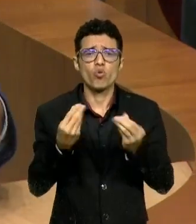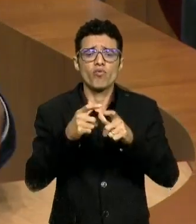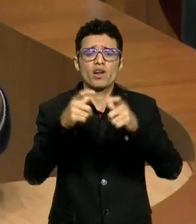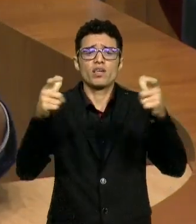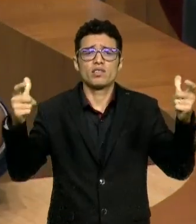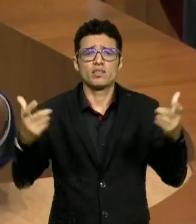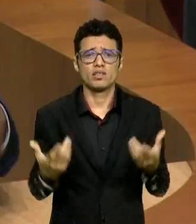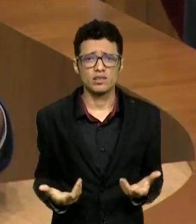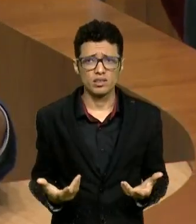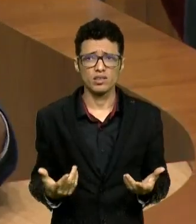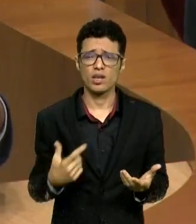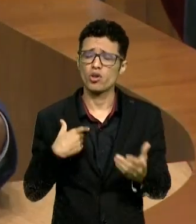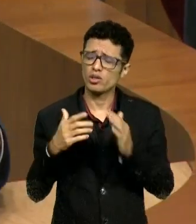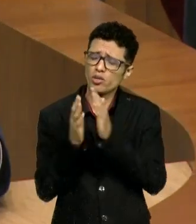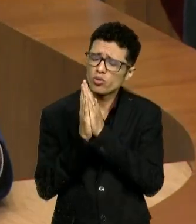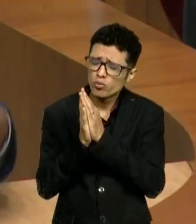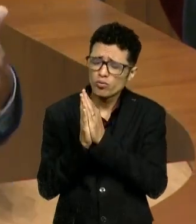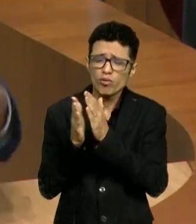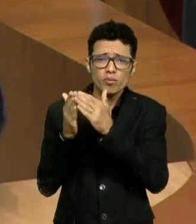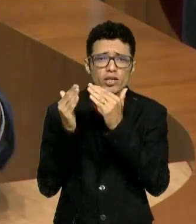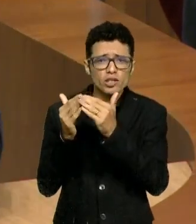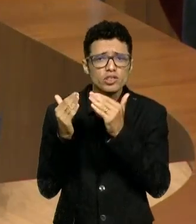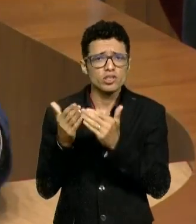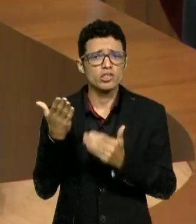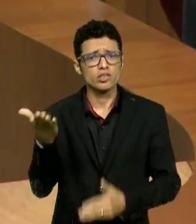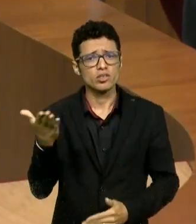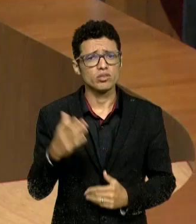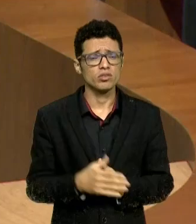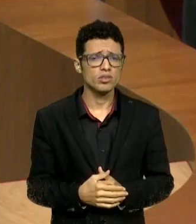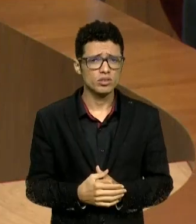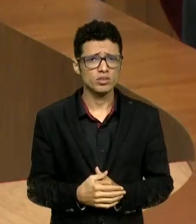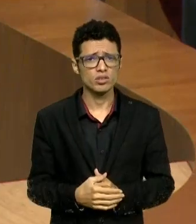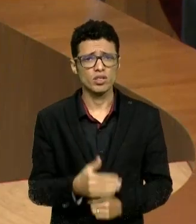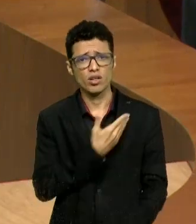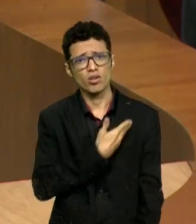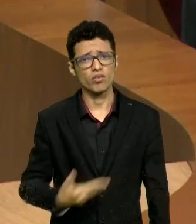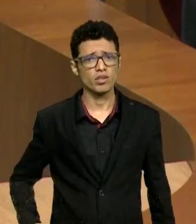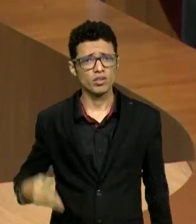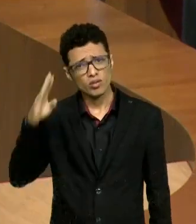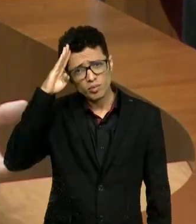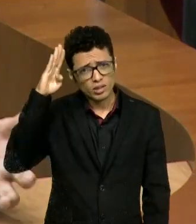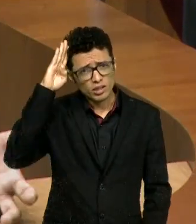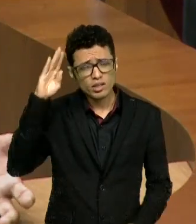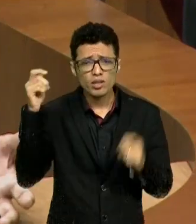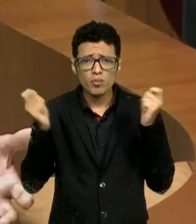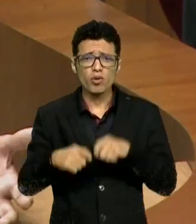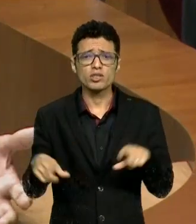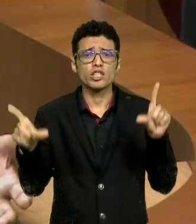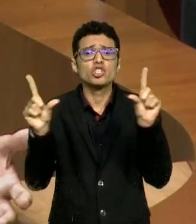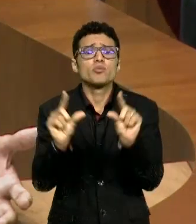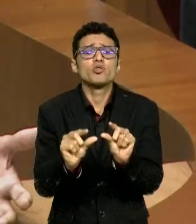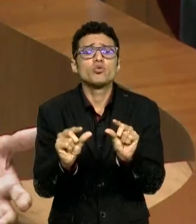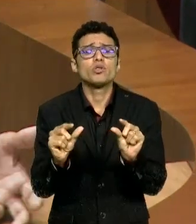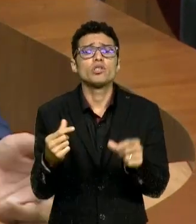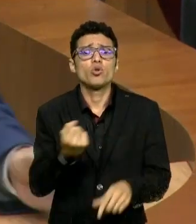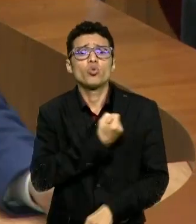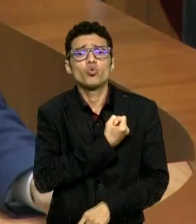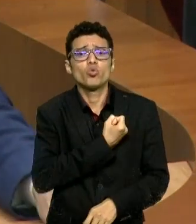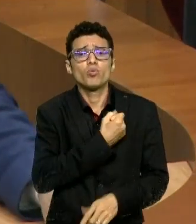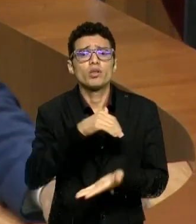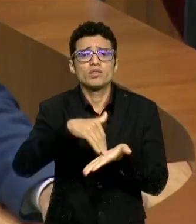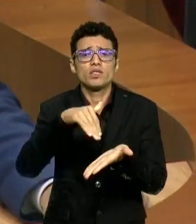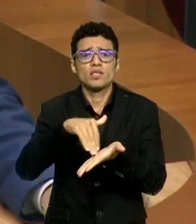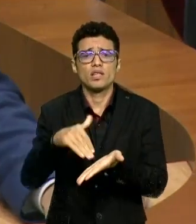isso que eu tenho feito apelo ao governador Carlos Brandão, para que ele possa se sensibilizar e reduzir, diminuir a quantidade de secretarias. E com